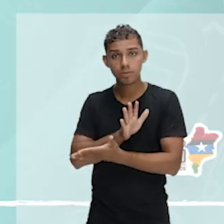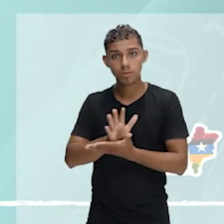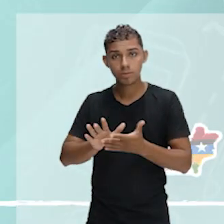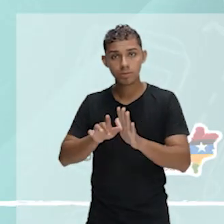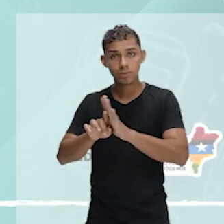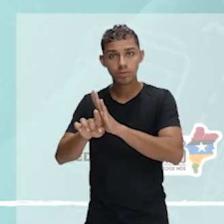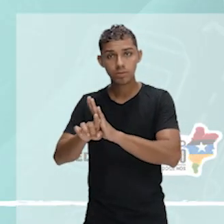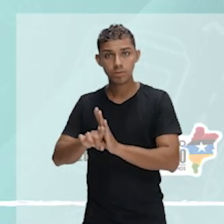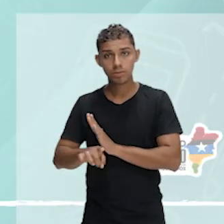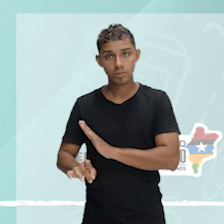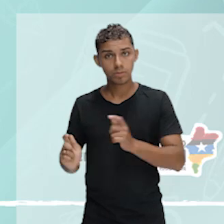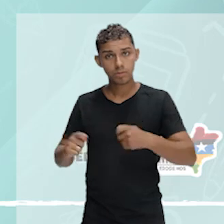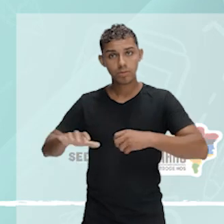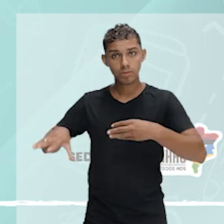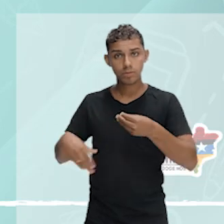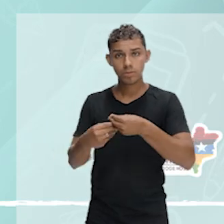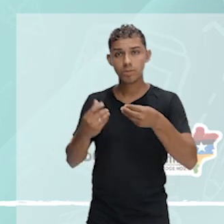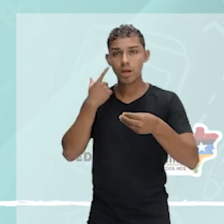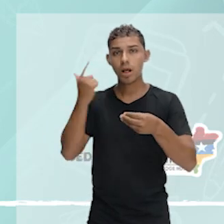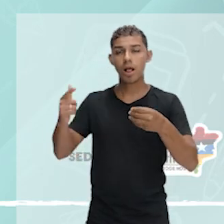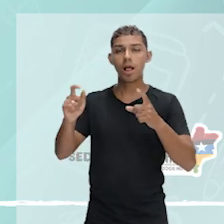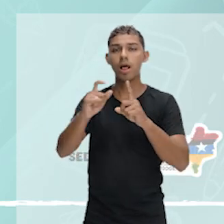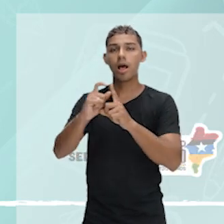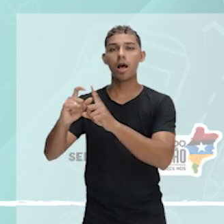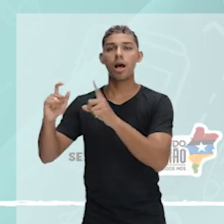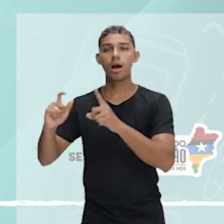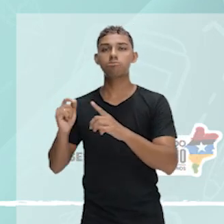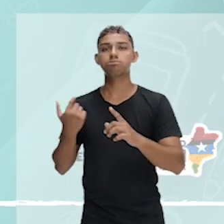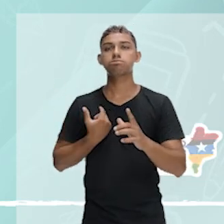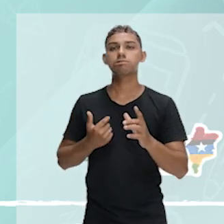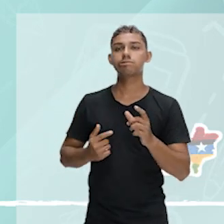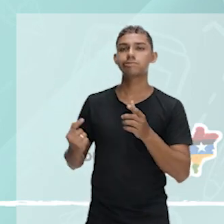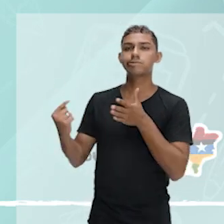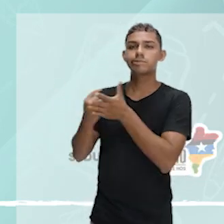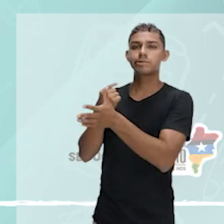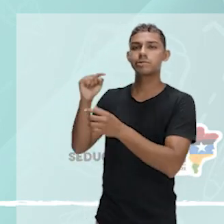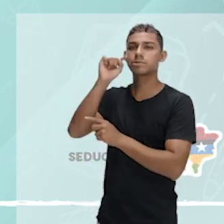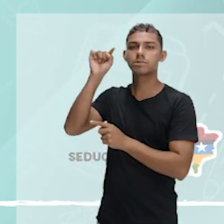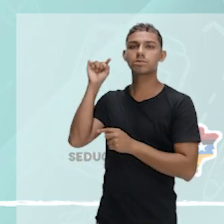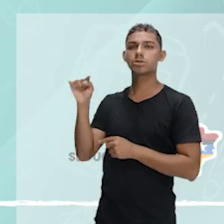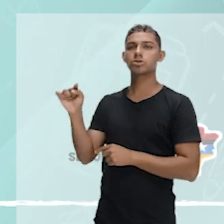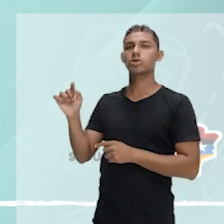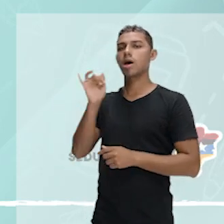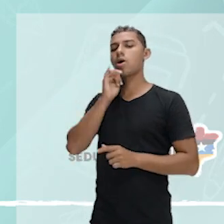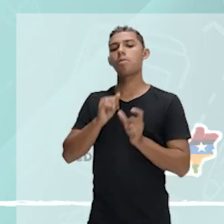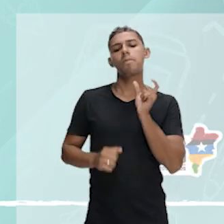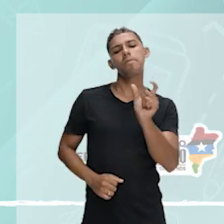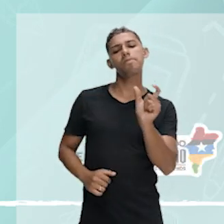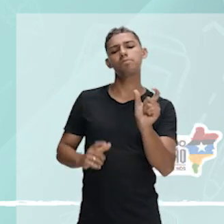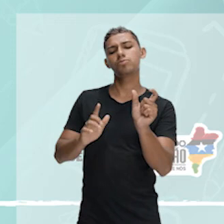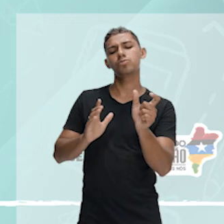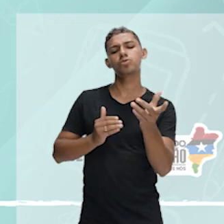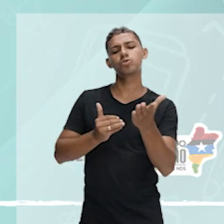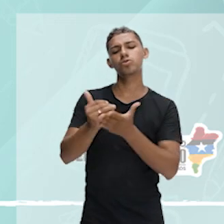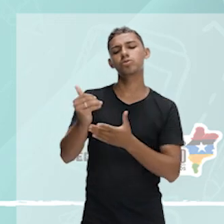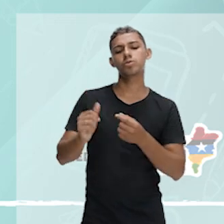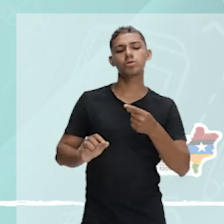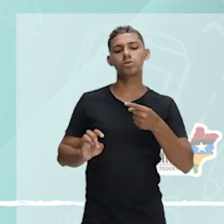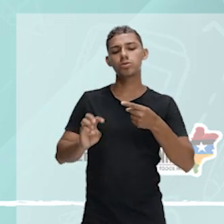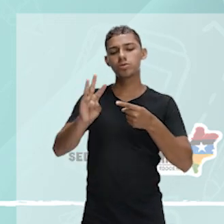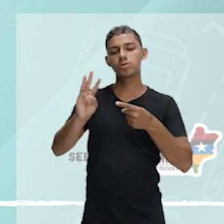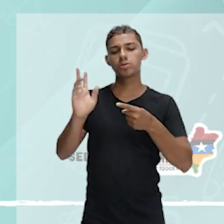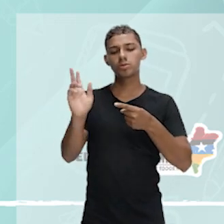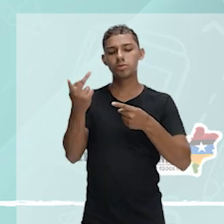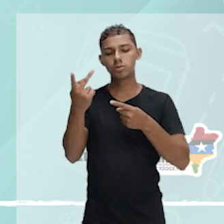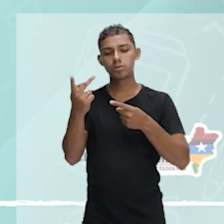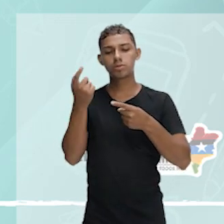que vêm acompanhadas de uma palavra interrogativa, ou seja, aquelas palavrinhas em inglês que começam com WH,